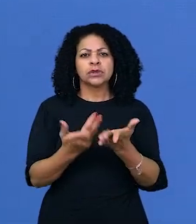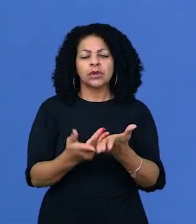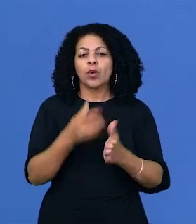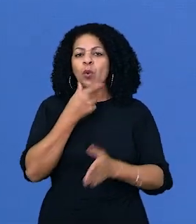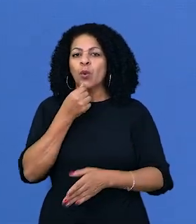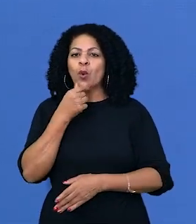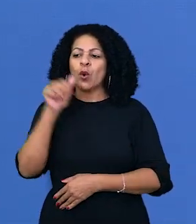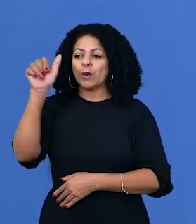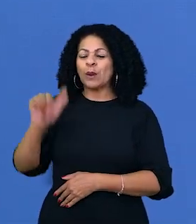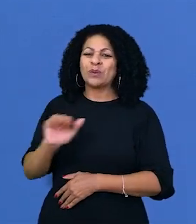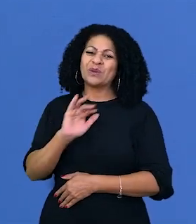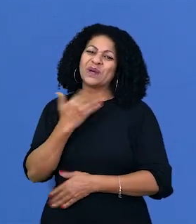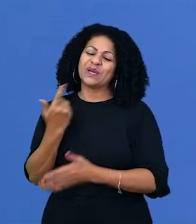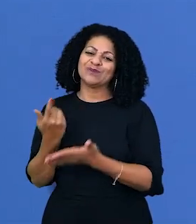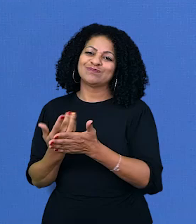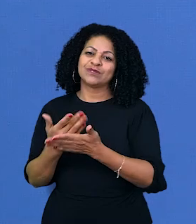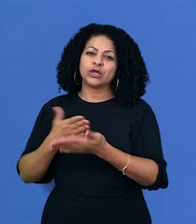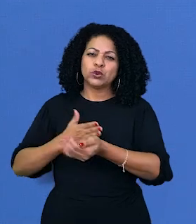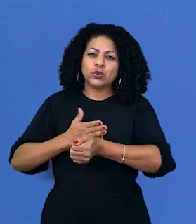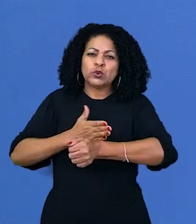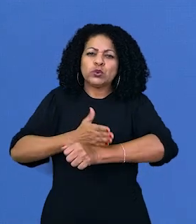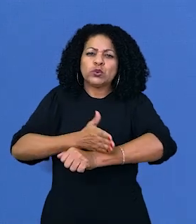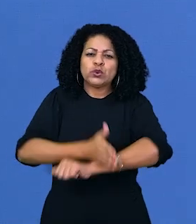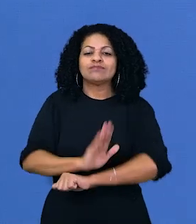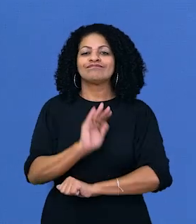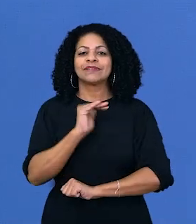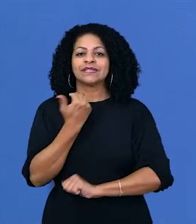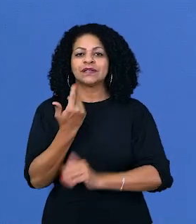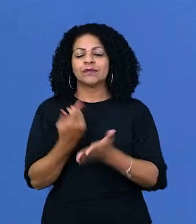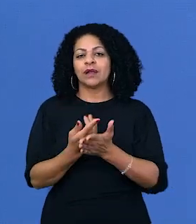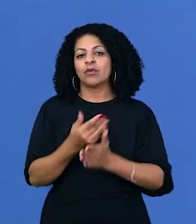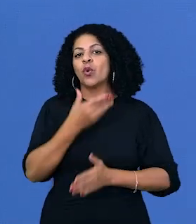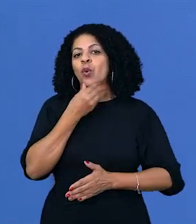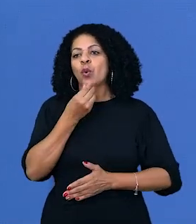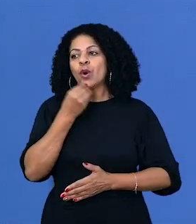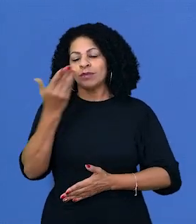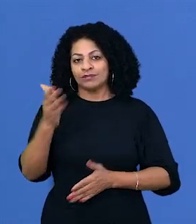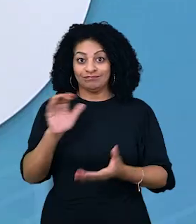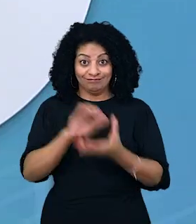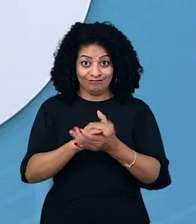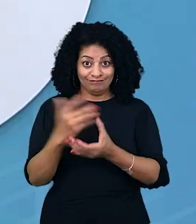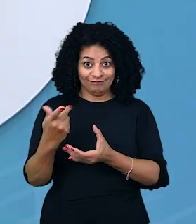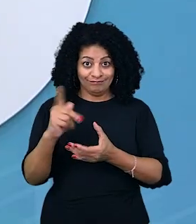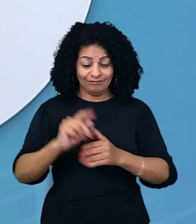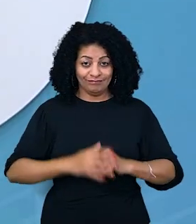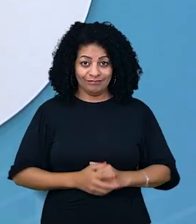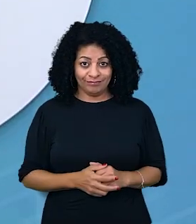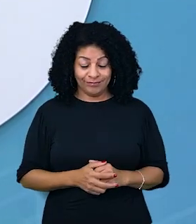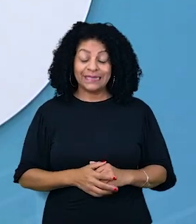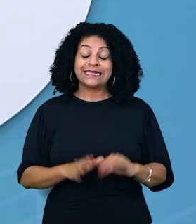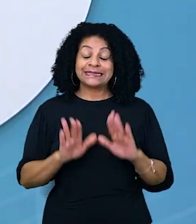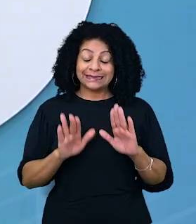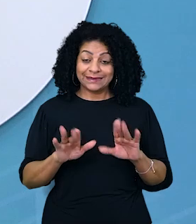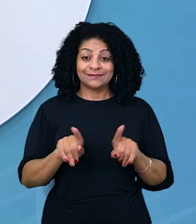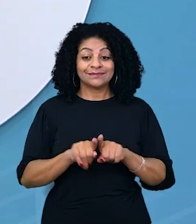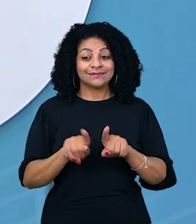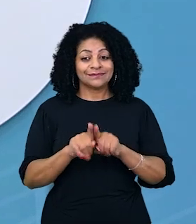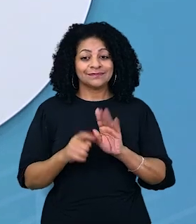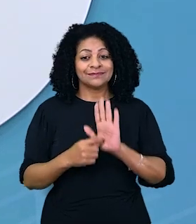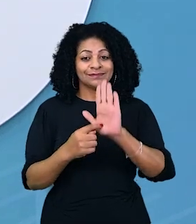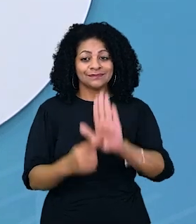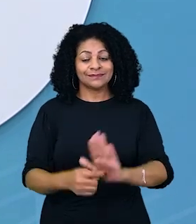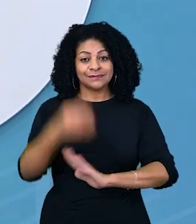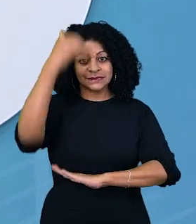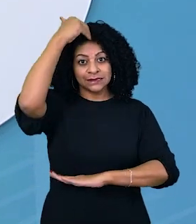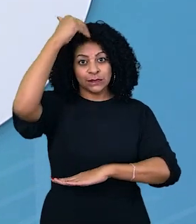de motosserra não conseguiu obter indenização por danos morais após a morte do marido. O colegiado considerou que ficou